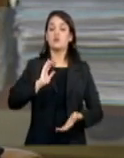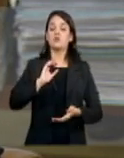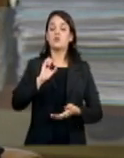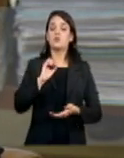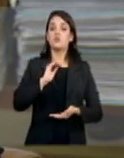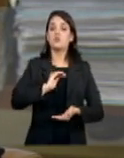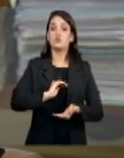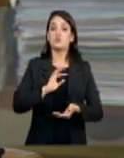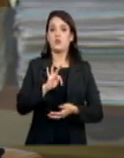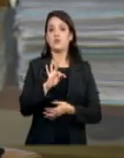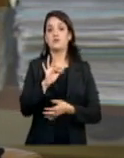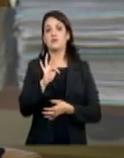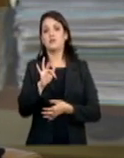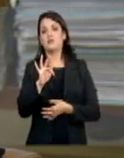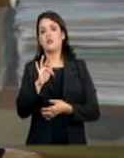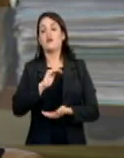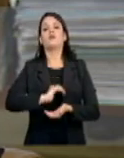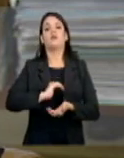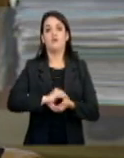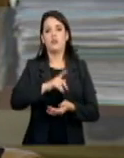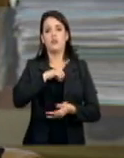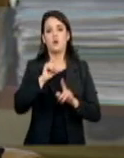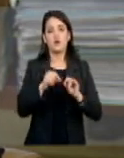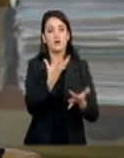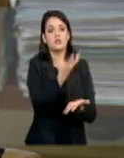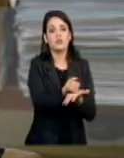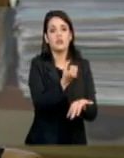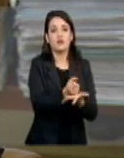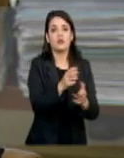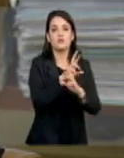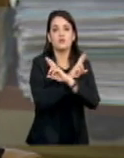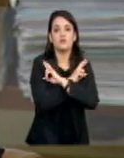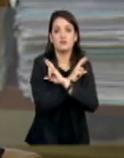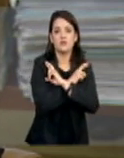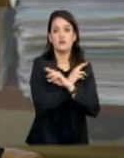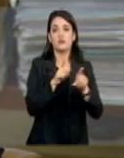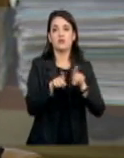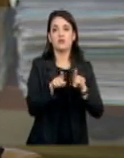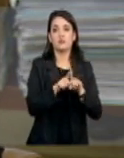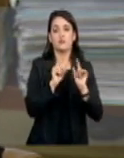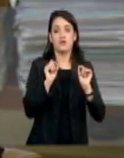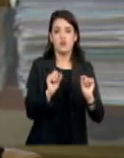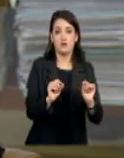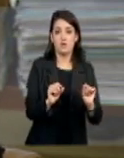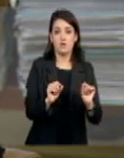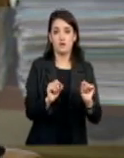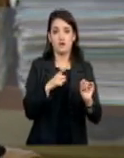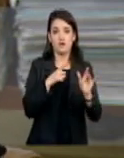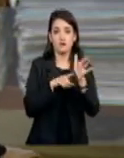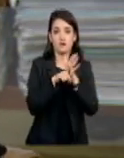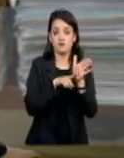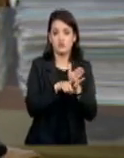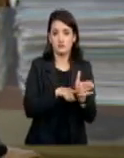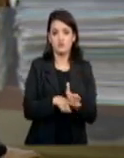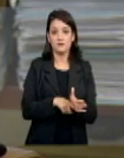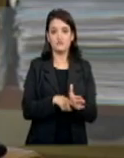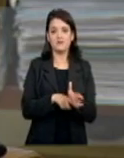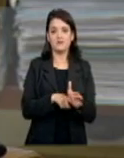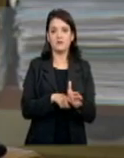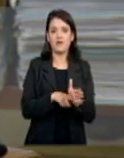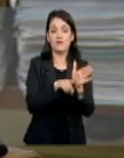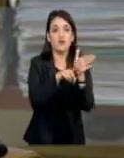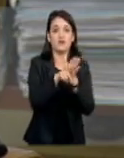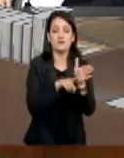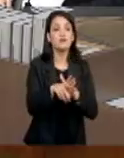de dados obtidos pela secretaria da receita federal em regular procedimento de incentivo fiscal para fins de instrução por